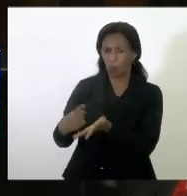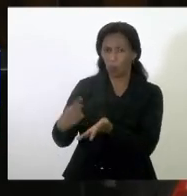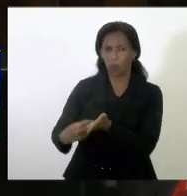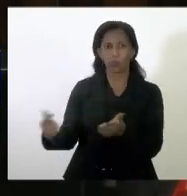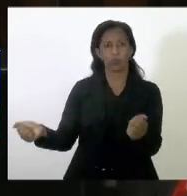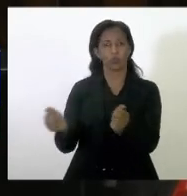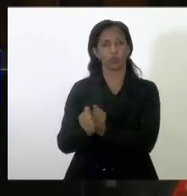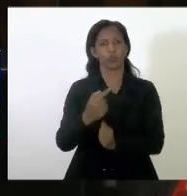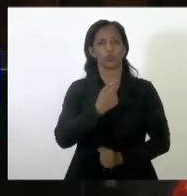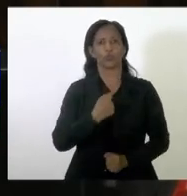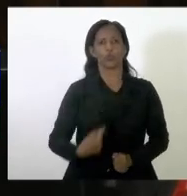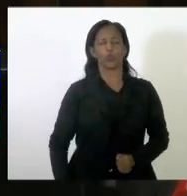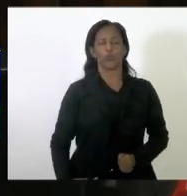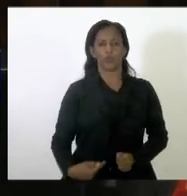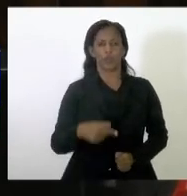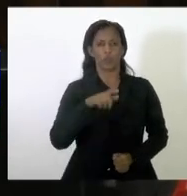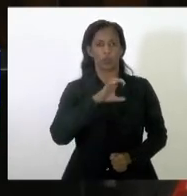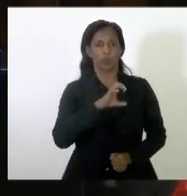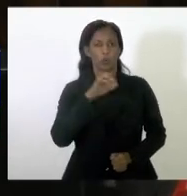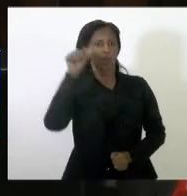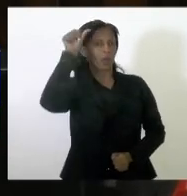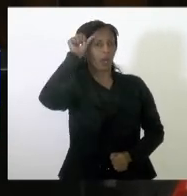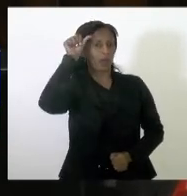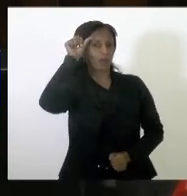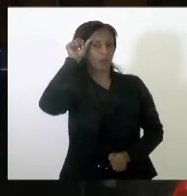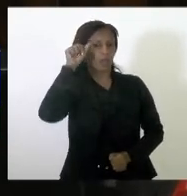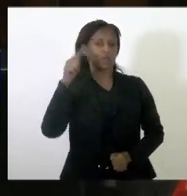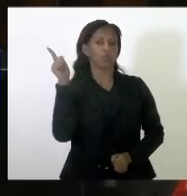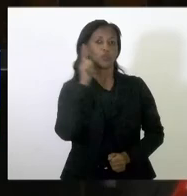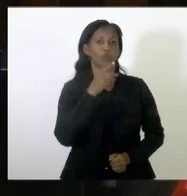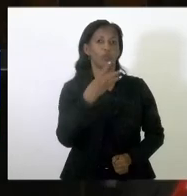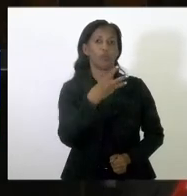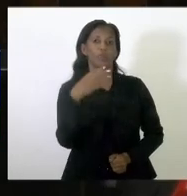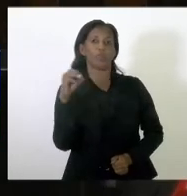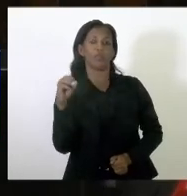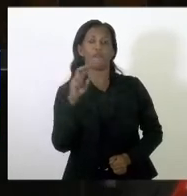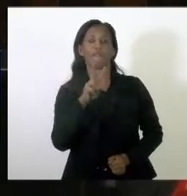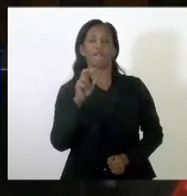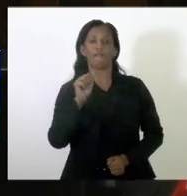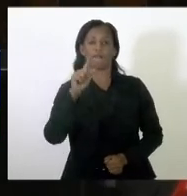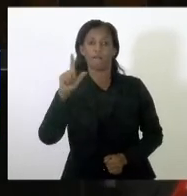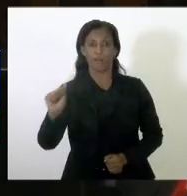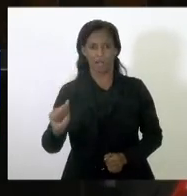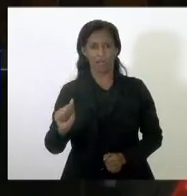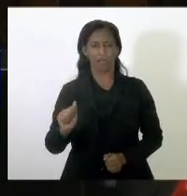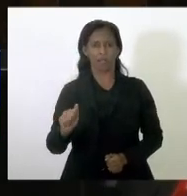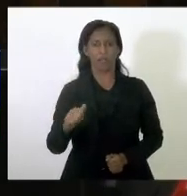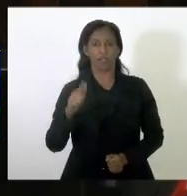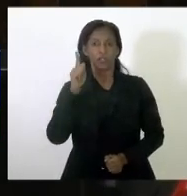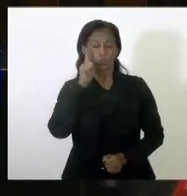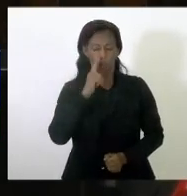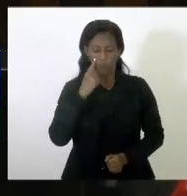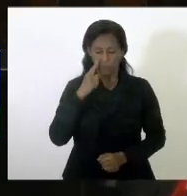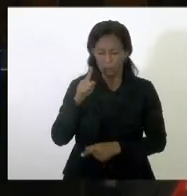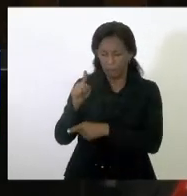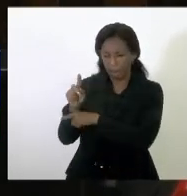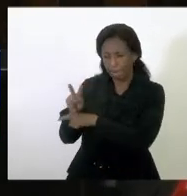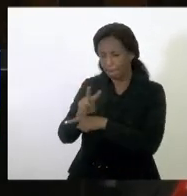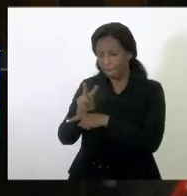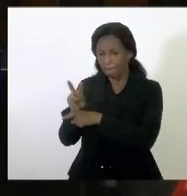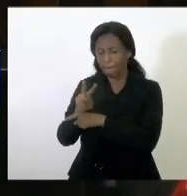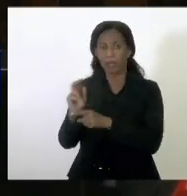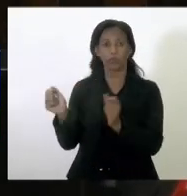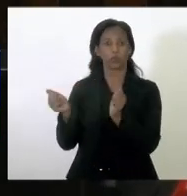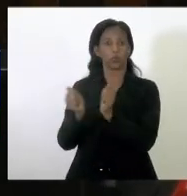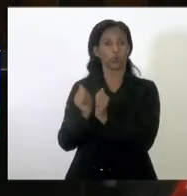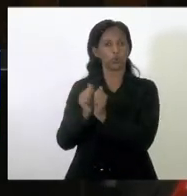junto com o governador Cláudio Castro, chamou agora, abriu 300 vagas, um trabalho também de a gente conseguir verificar, junto